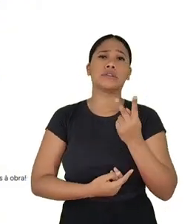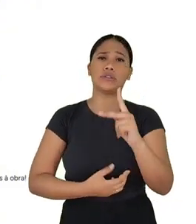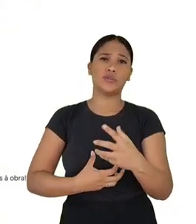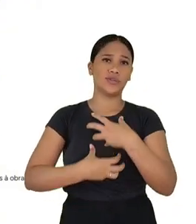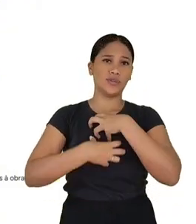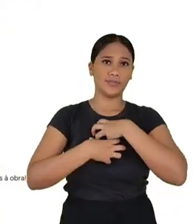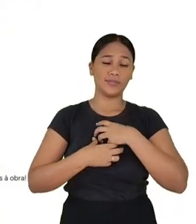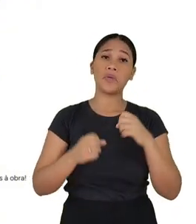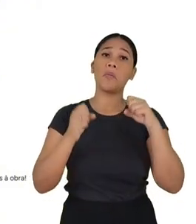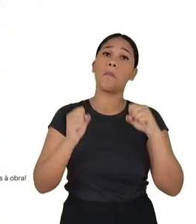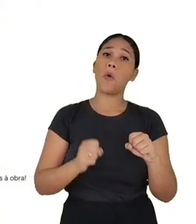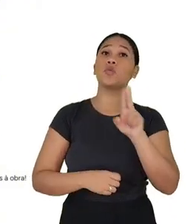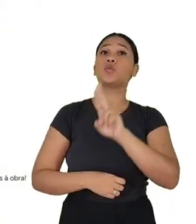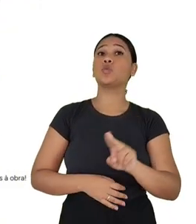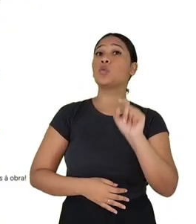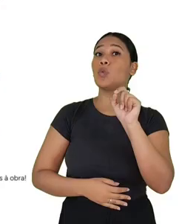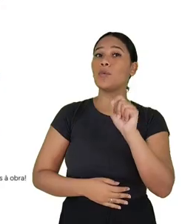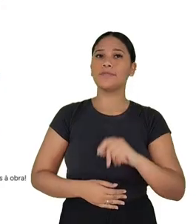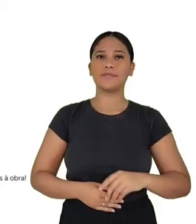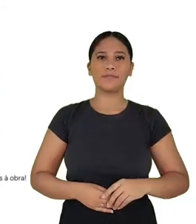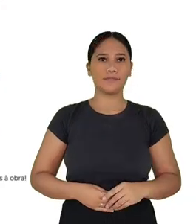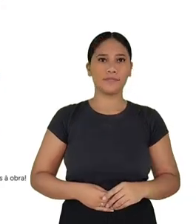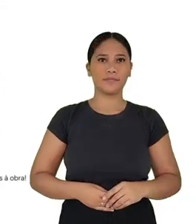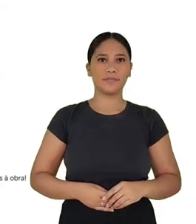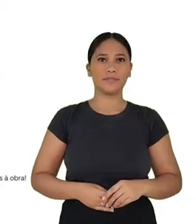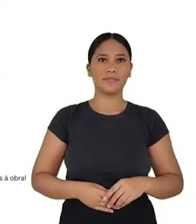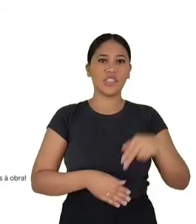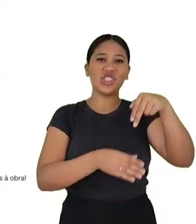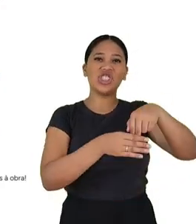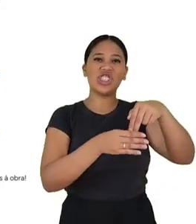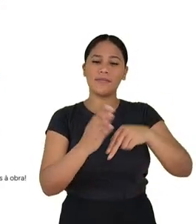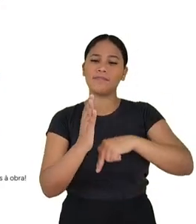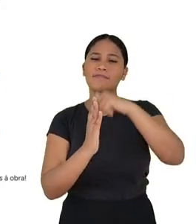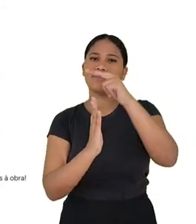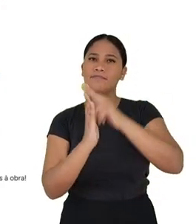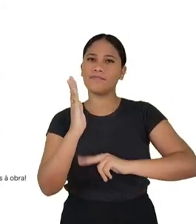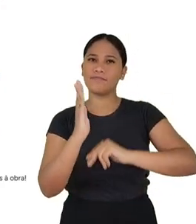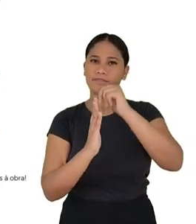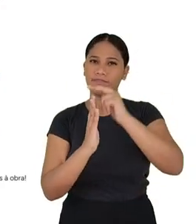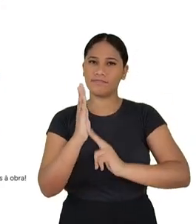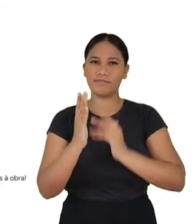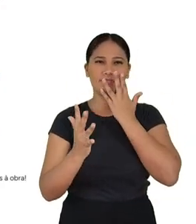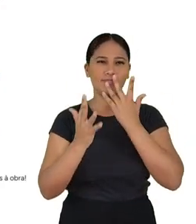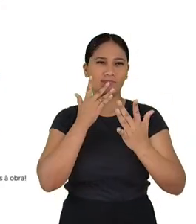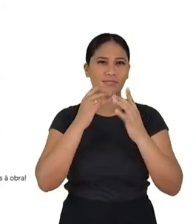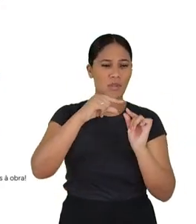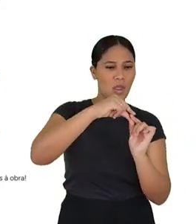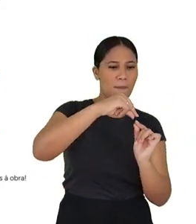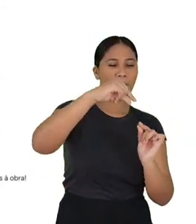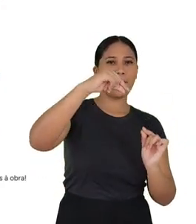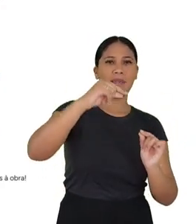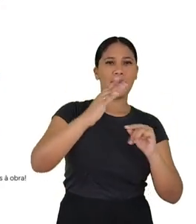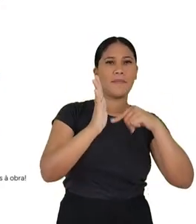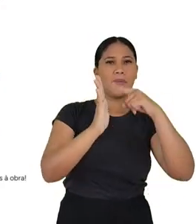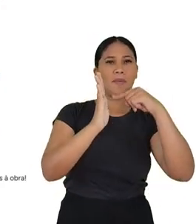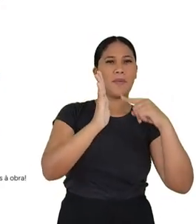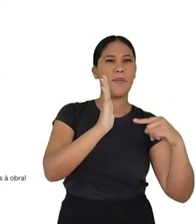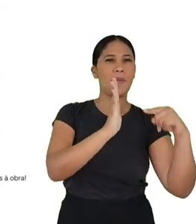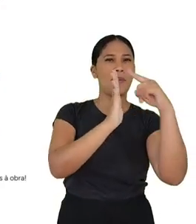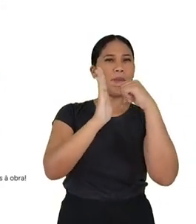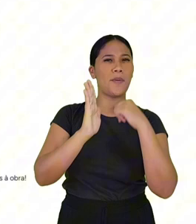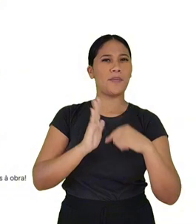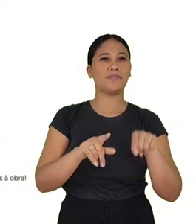elementos artísticos à construção. Para isso, você pode utilizar tintas guaches, pincel de